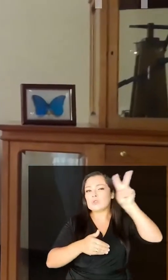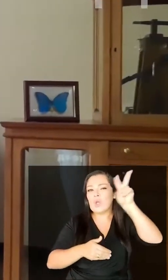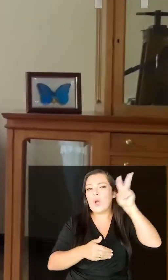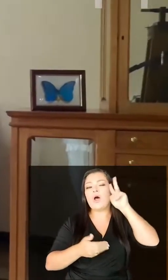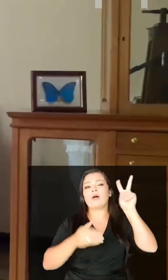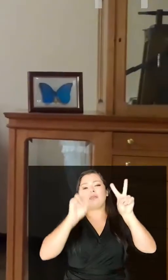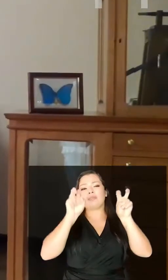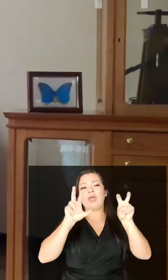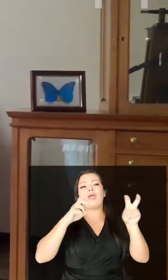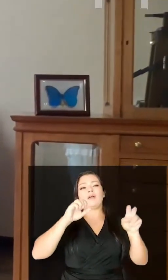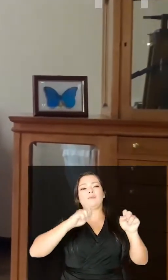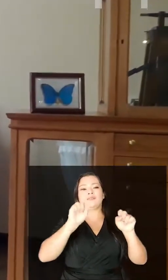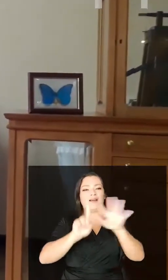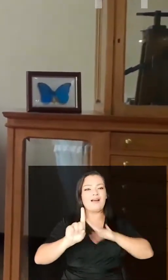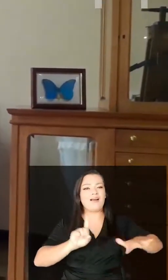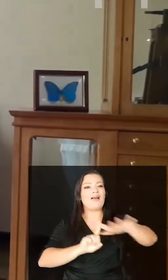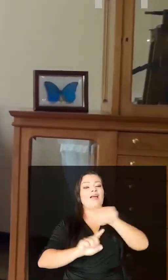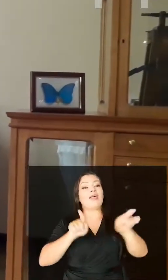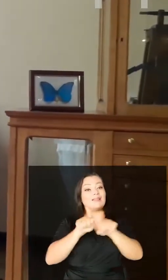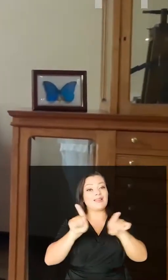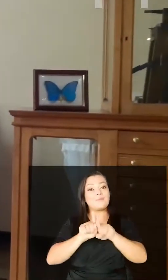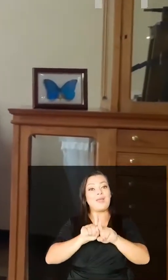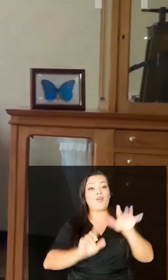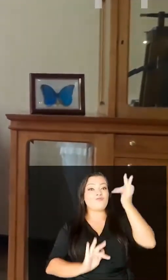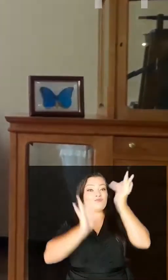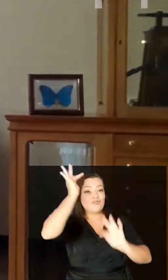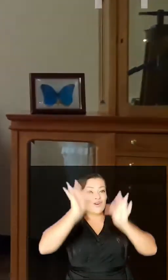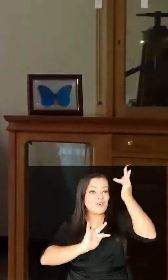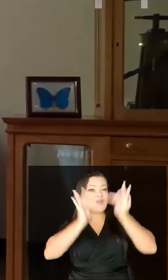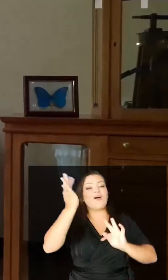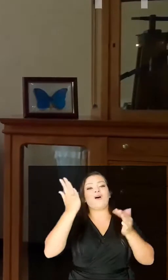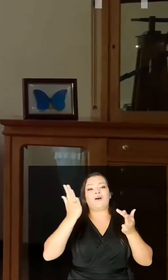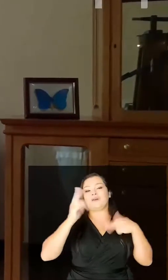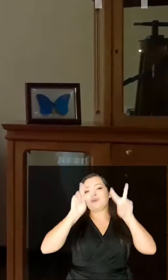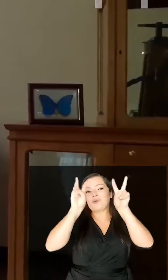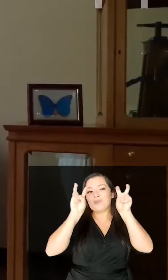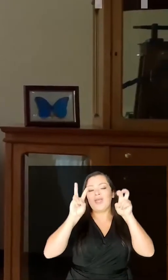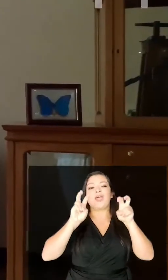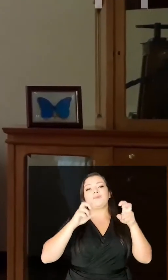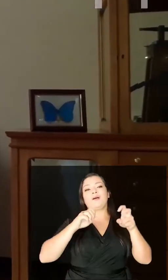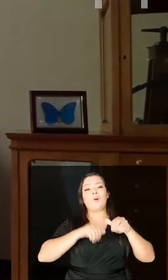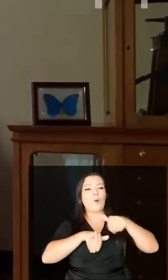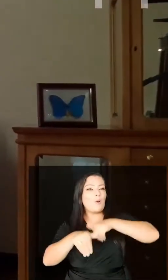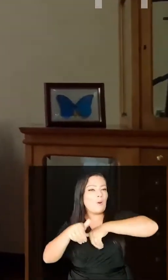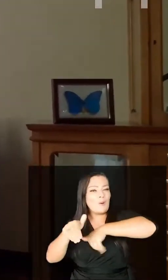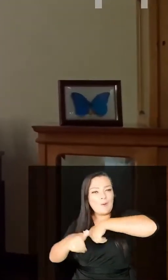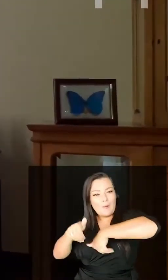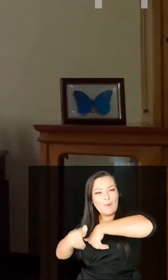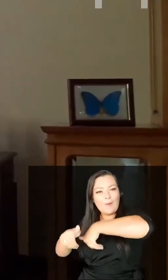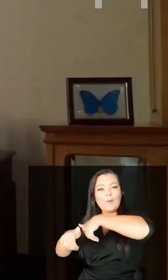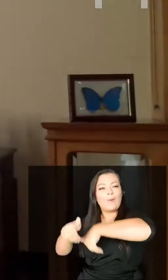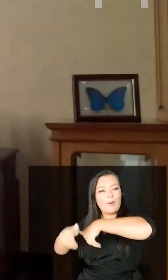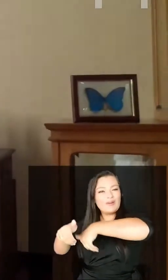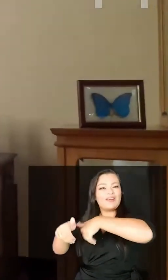temas ambientais, muitos temas folclóricos que são relacionados ao meio ambiente, como por exemplo o Curupira, que é o protetor das